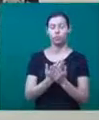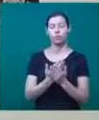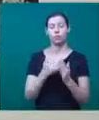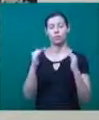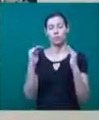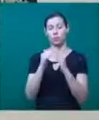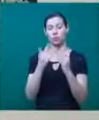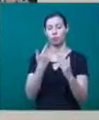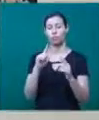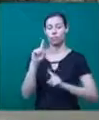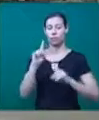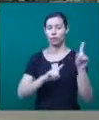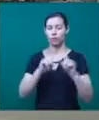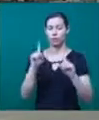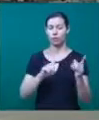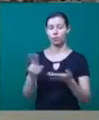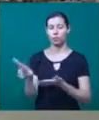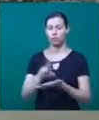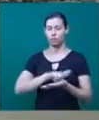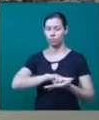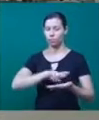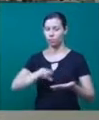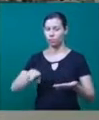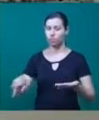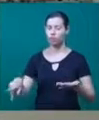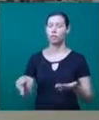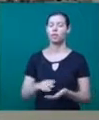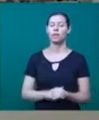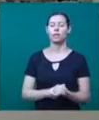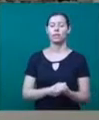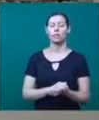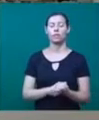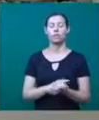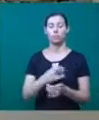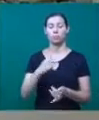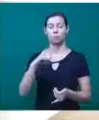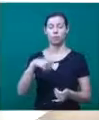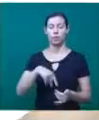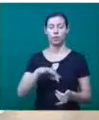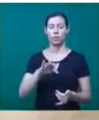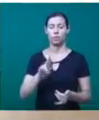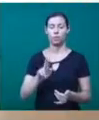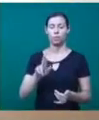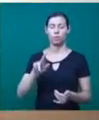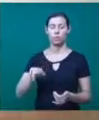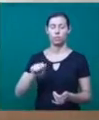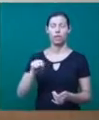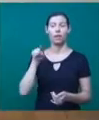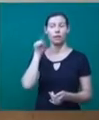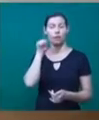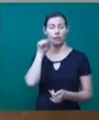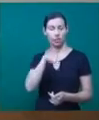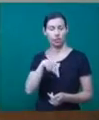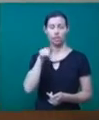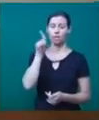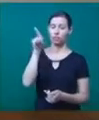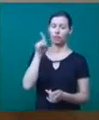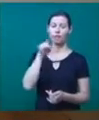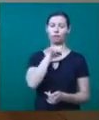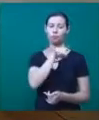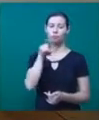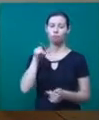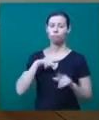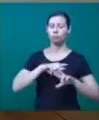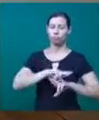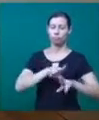obras compõem a exposição Pintura Aqui, Lá, em Todo Lugar, do NUP, Núcleo de Pesquisa em Pintura e Ensino,